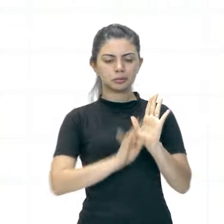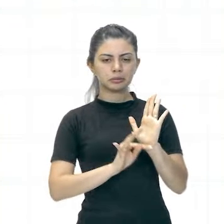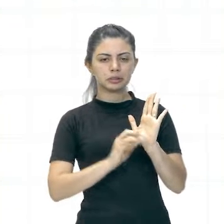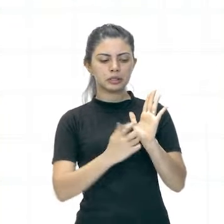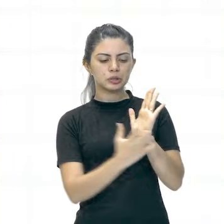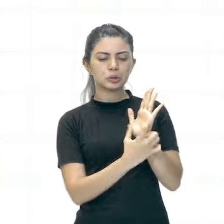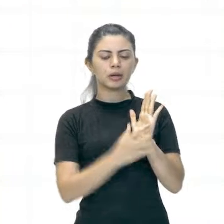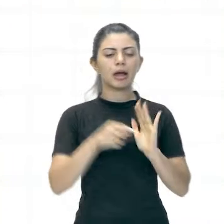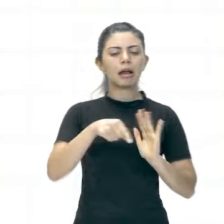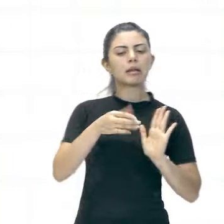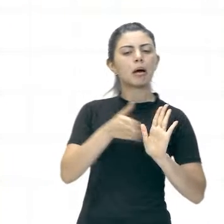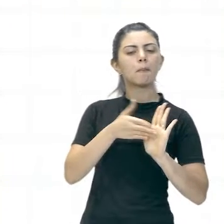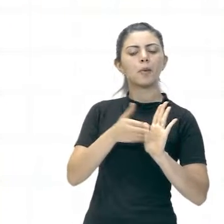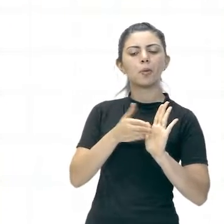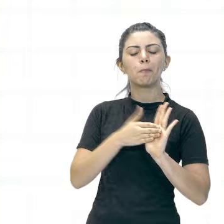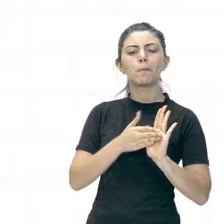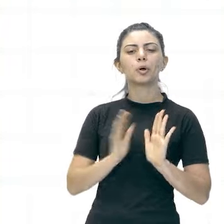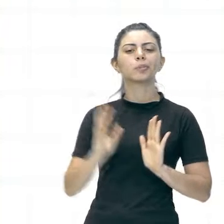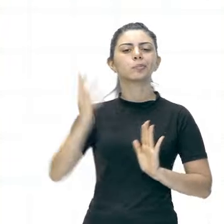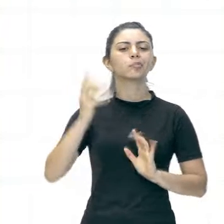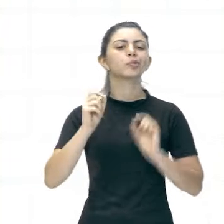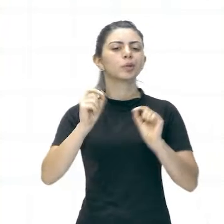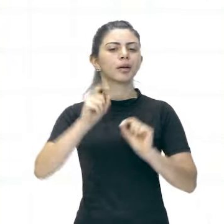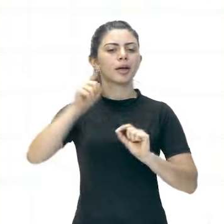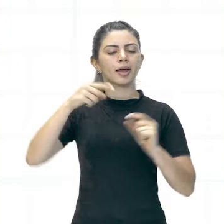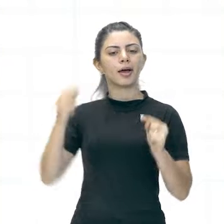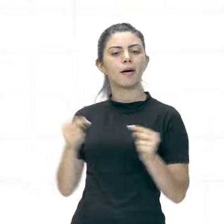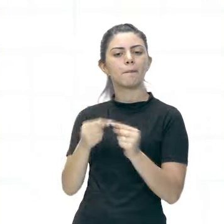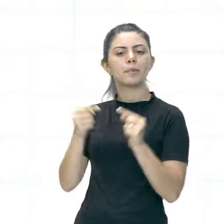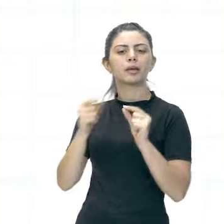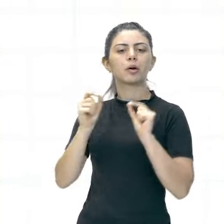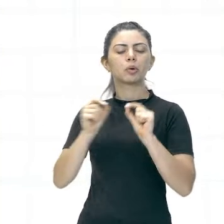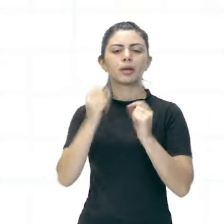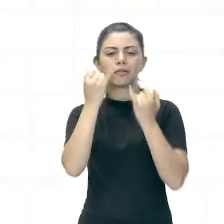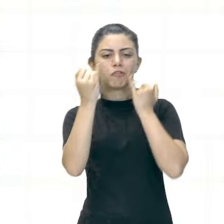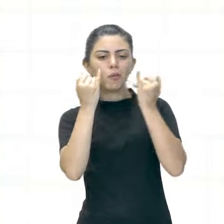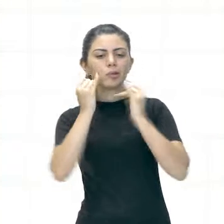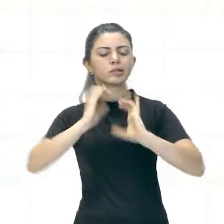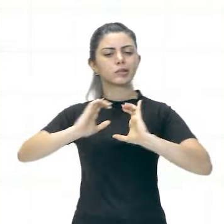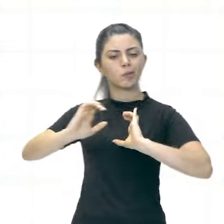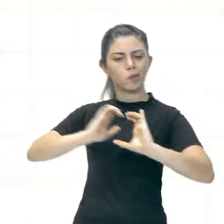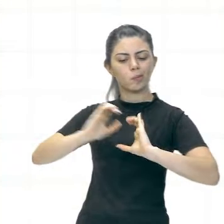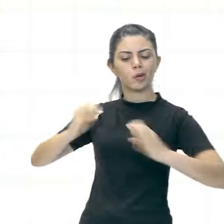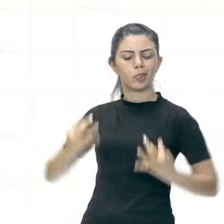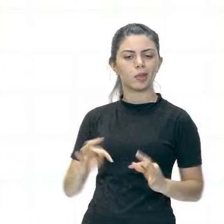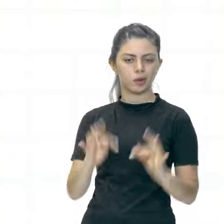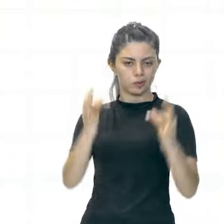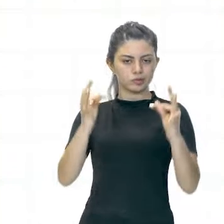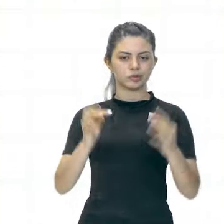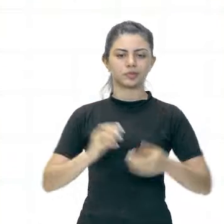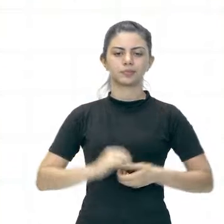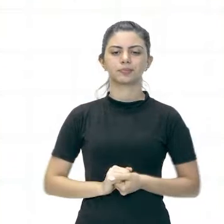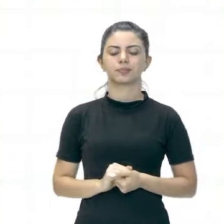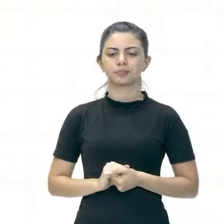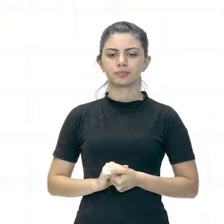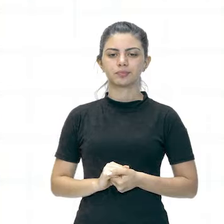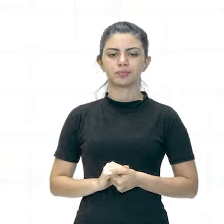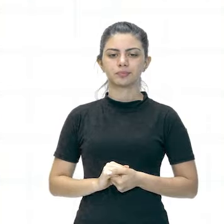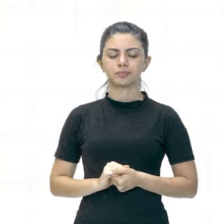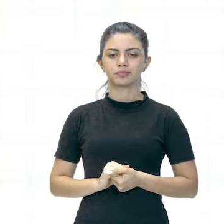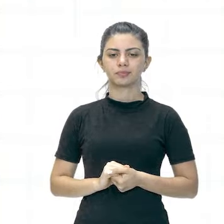desse evento, não é? Que é uma ideia de falar sobre informação e comunicação relacionada à tecnologia,